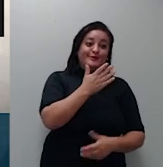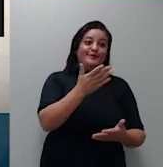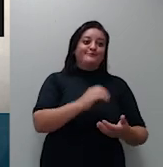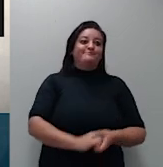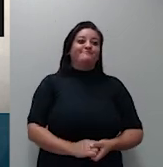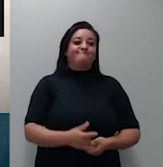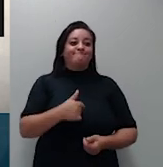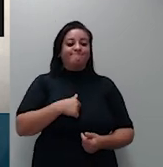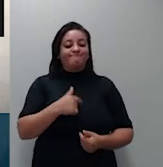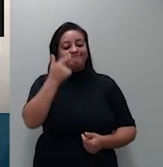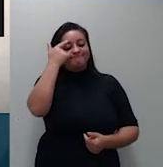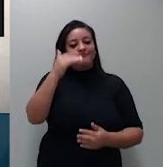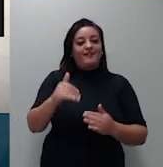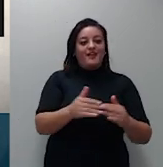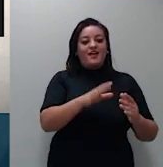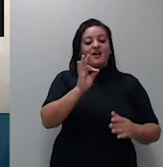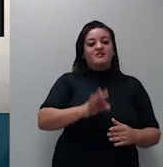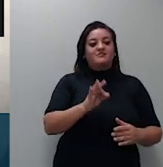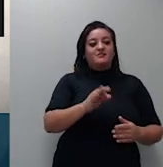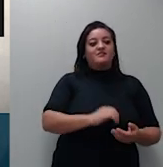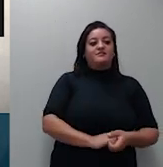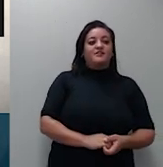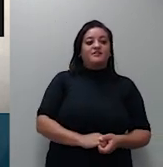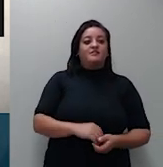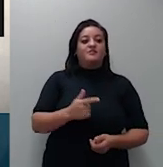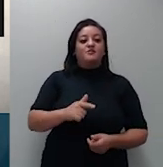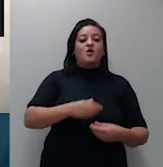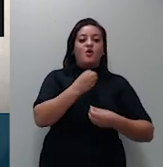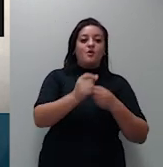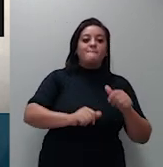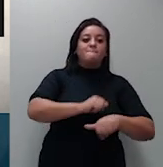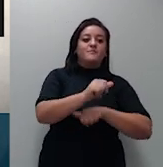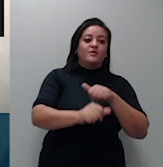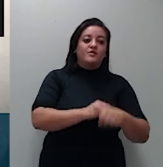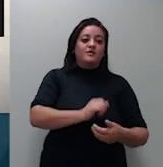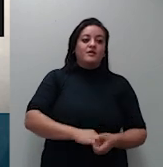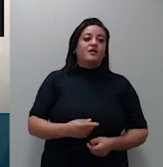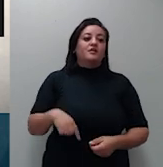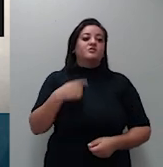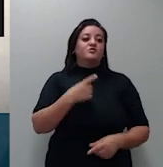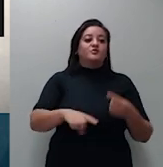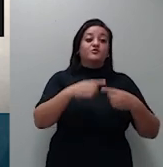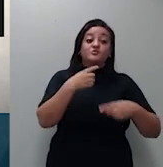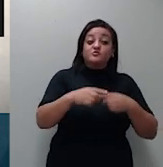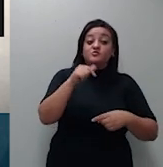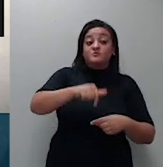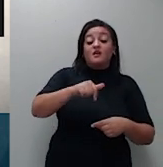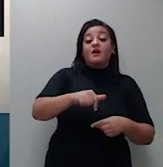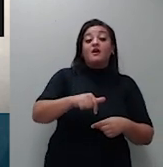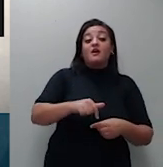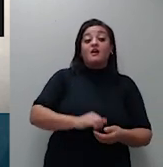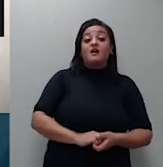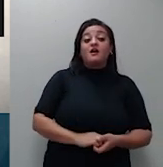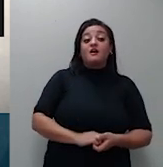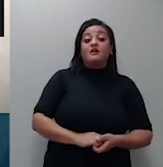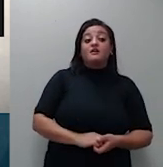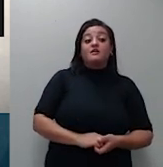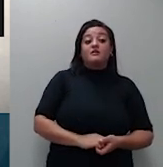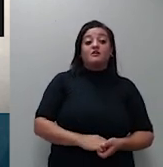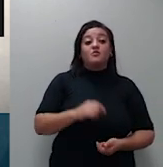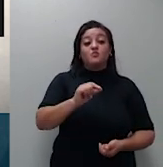linha certamente da imutabilidade que nós discutimos e aqui com uma